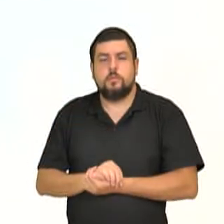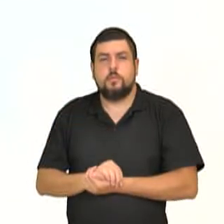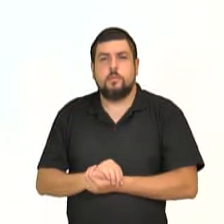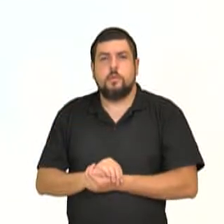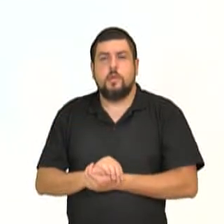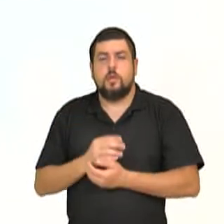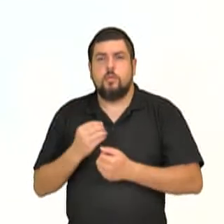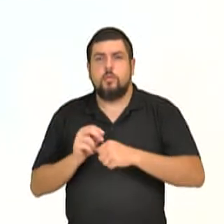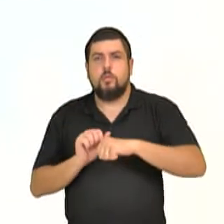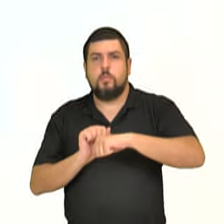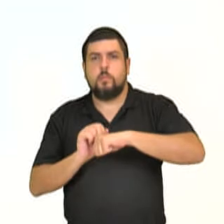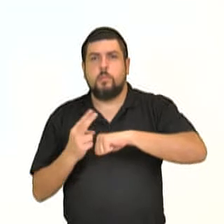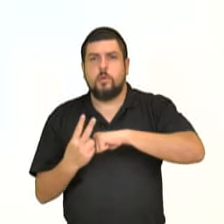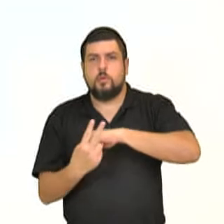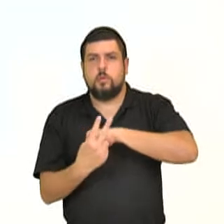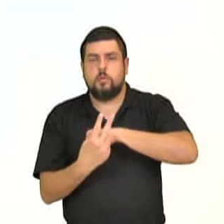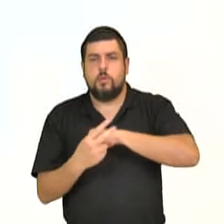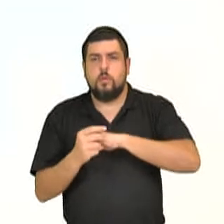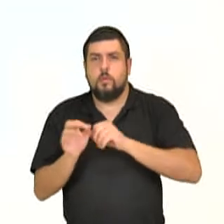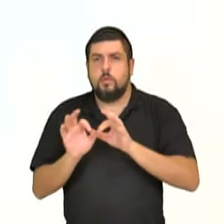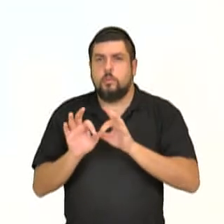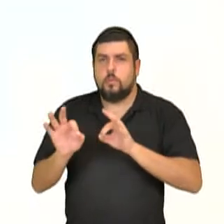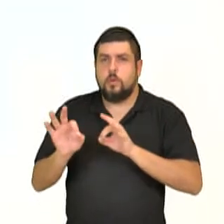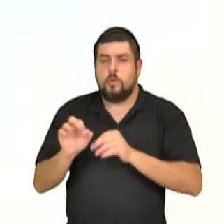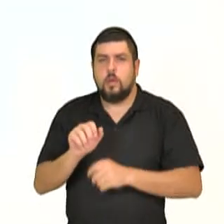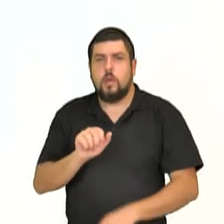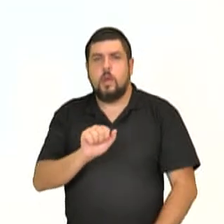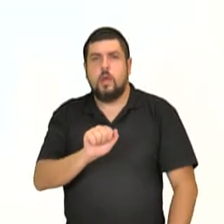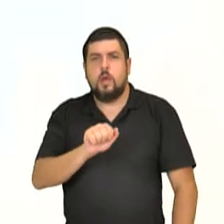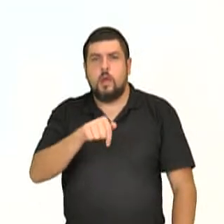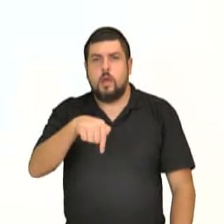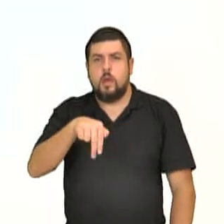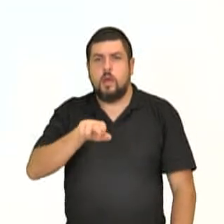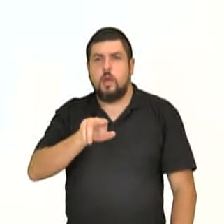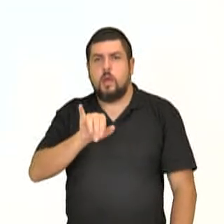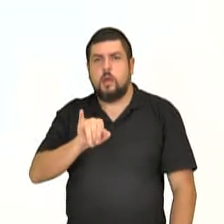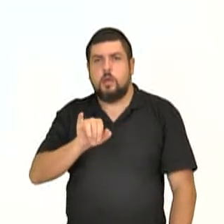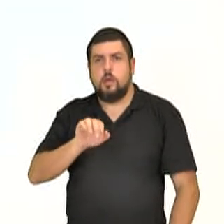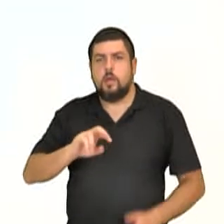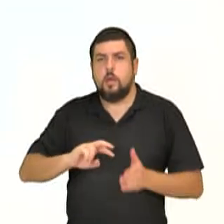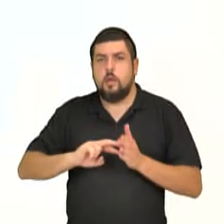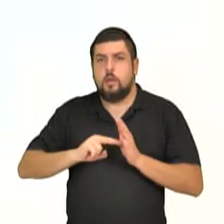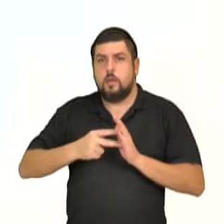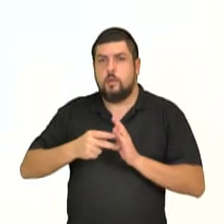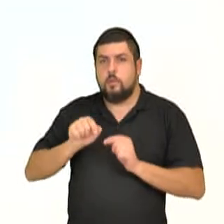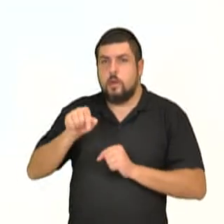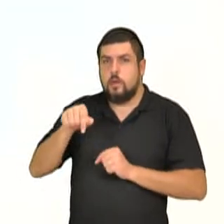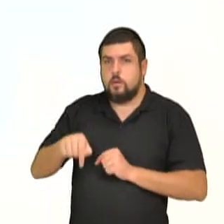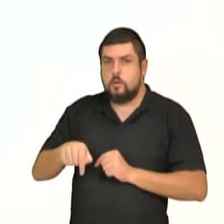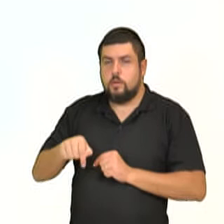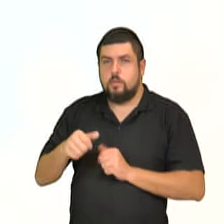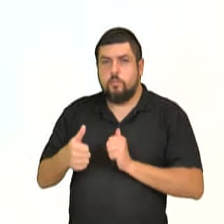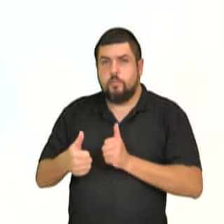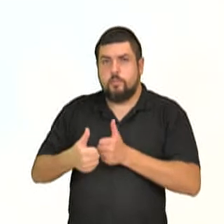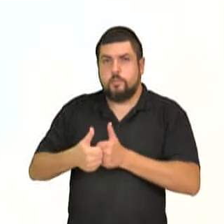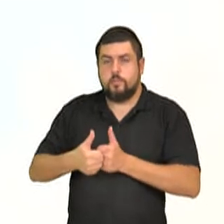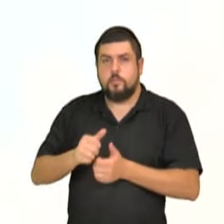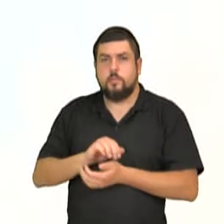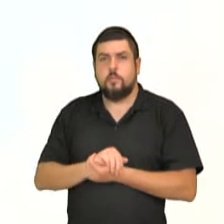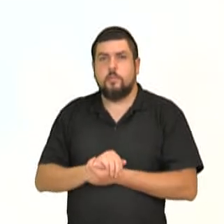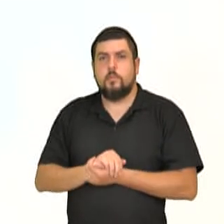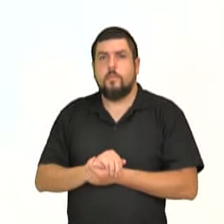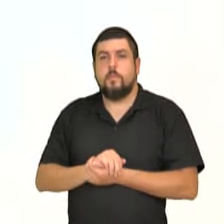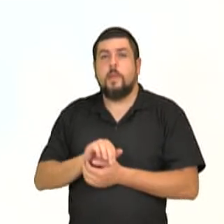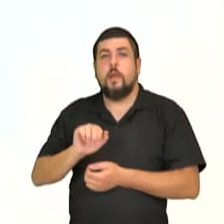aqui de distância. Para aqui, cerca de quien habla. Aí, cerca del interlocutor.